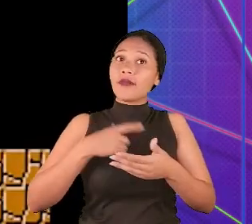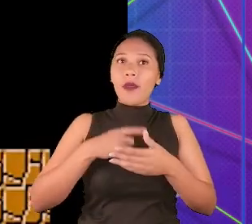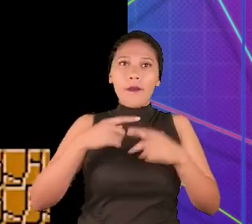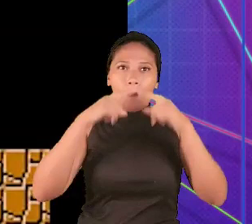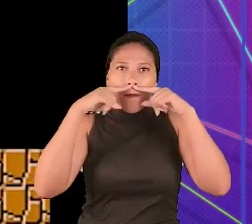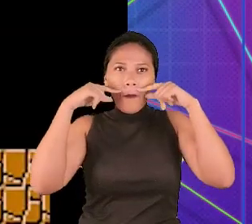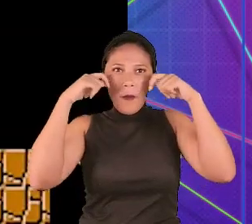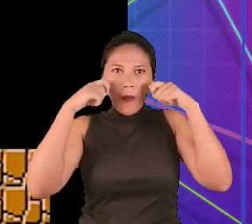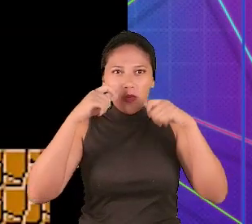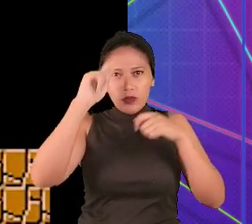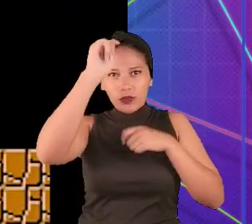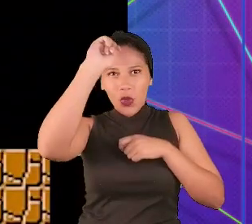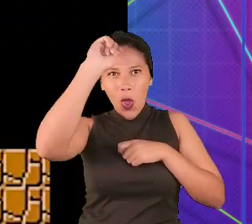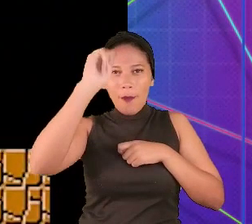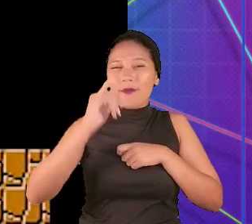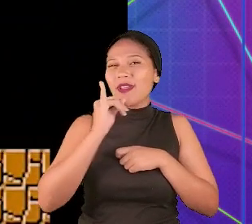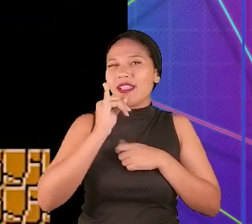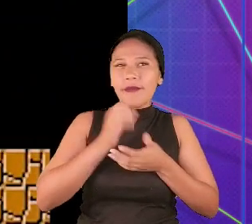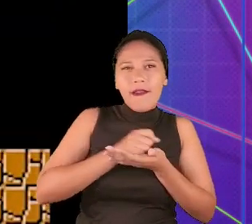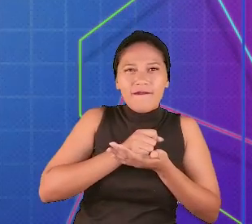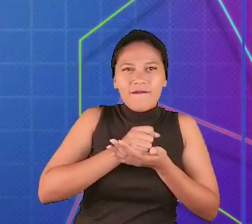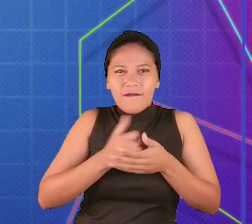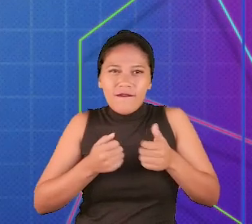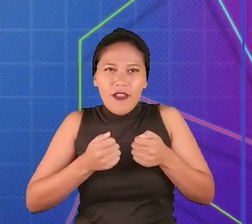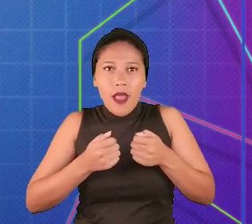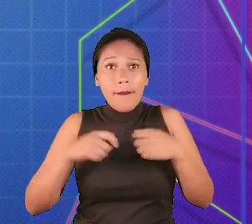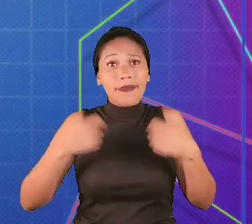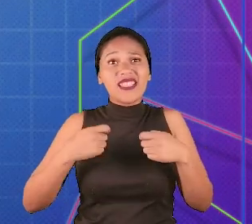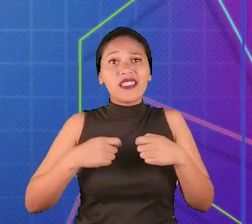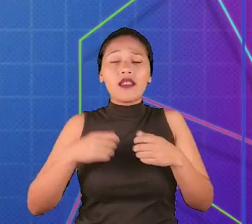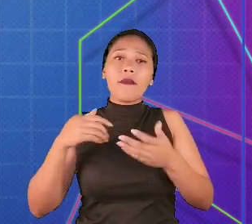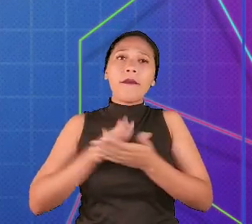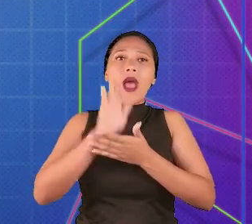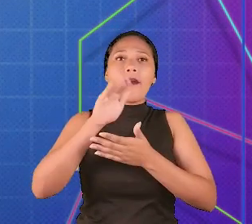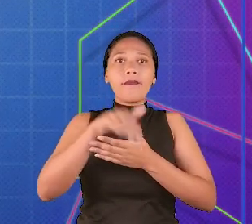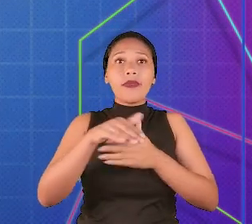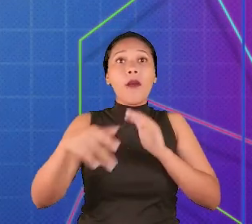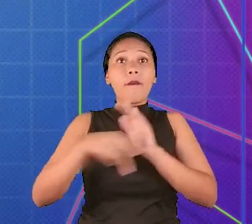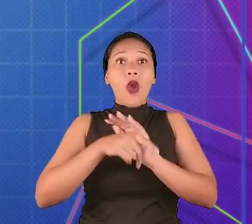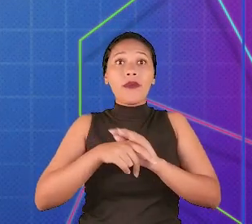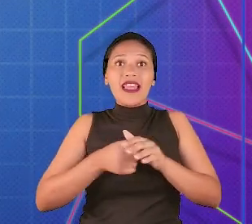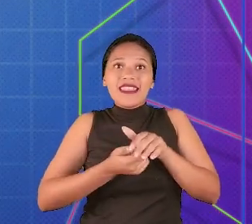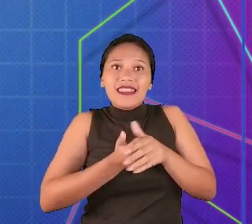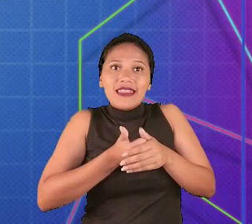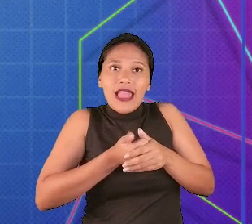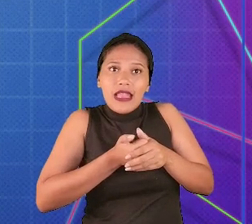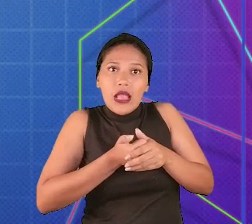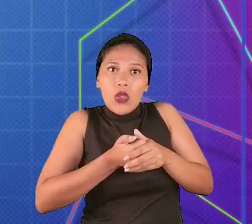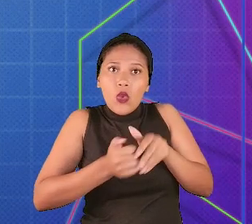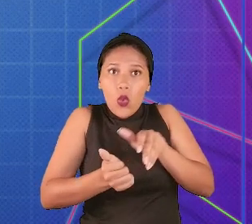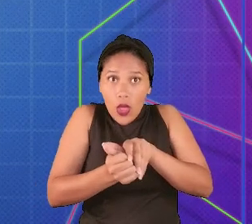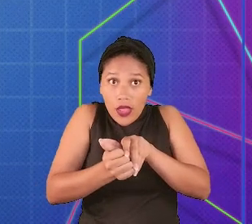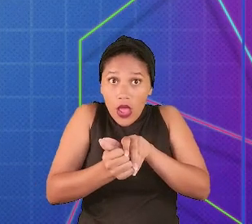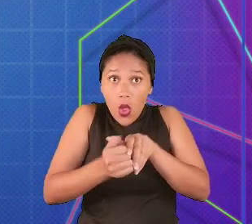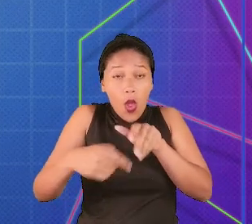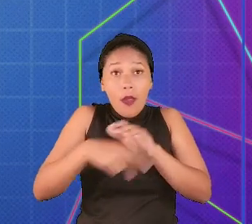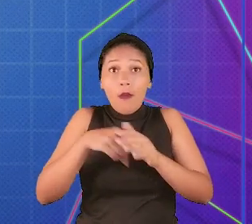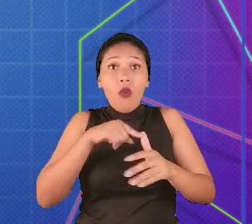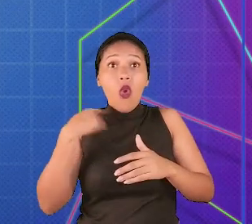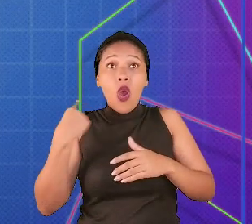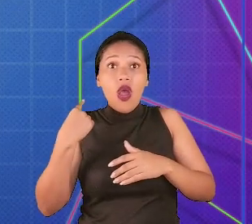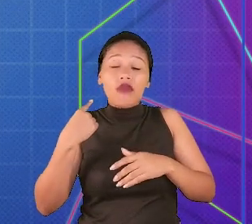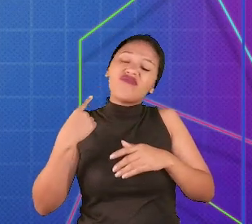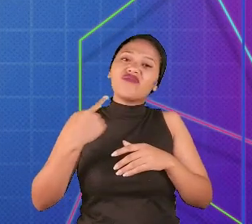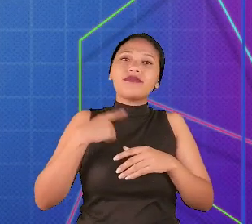jogar Mario Bros, por exemplo, descobrimos logo que precisamos pular as tartarugas para não morrermos. Para um jogador cujo simples objetivo